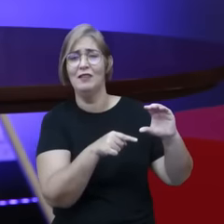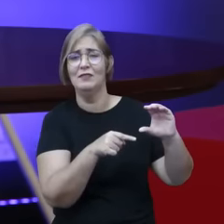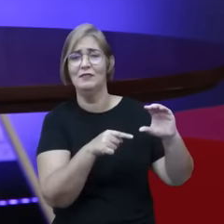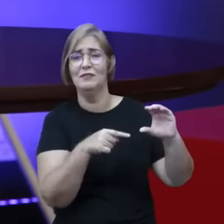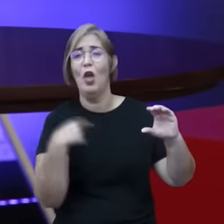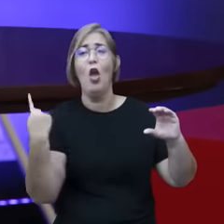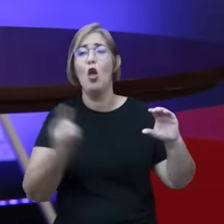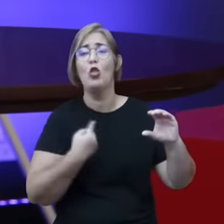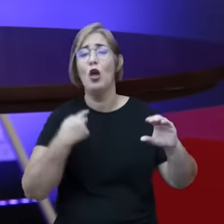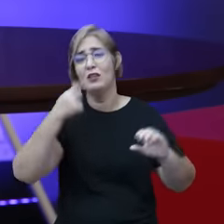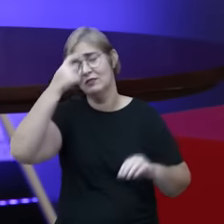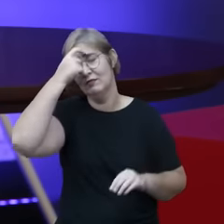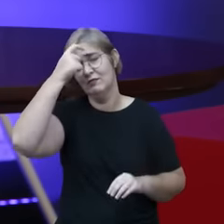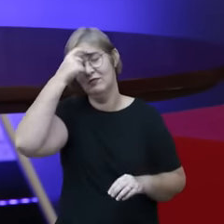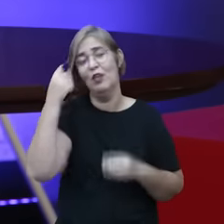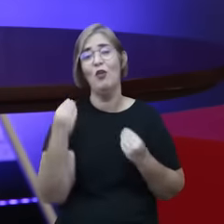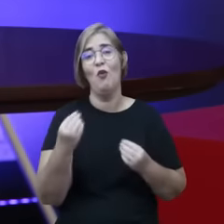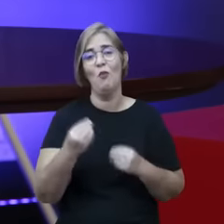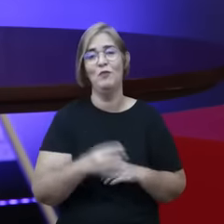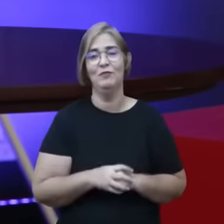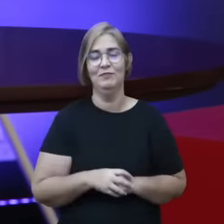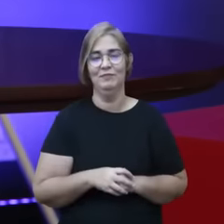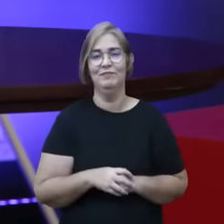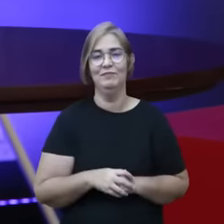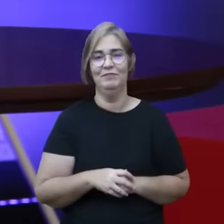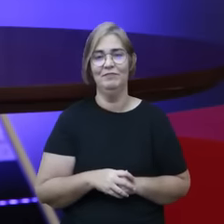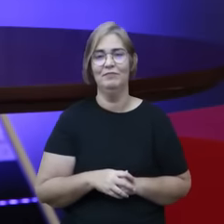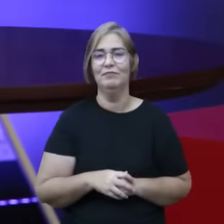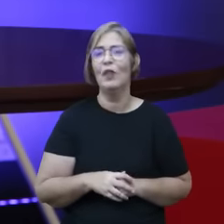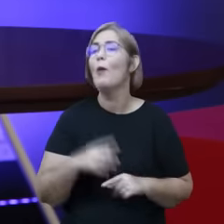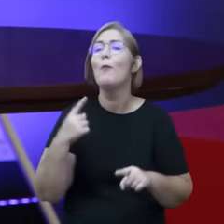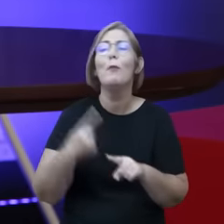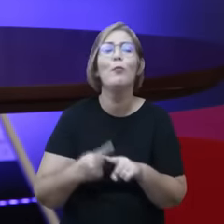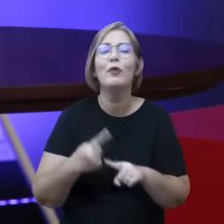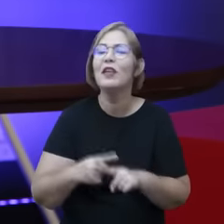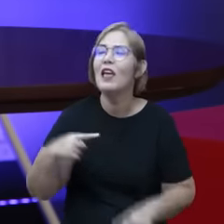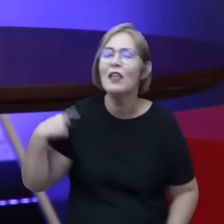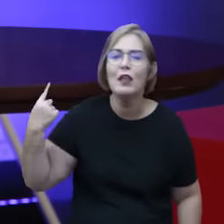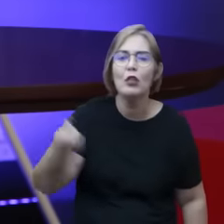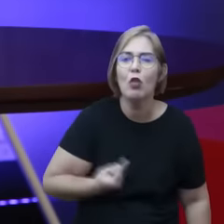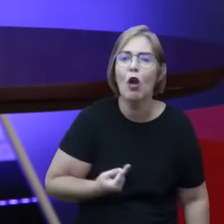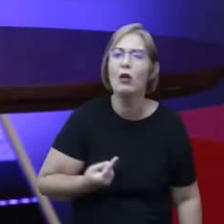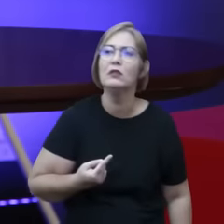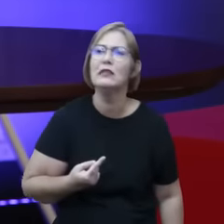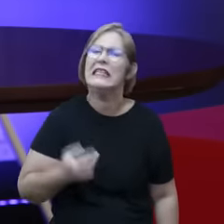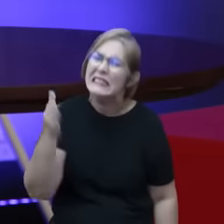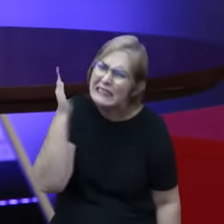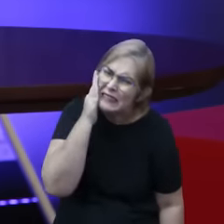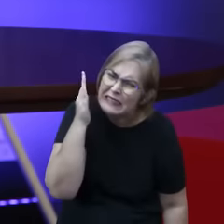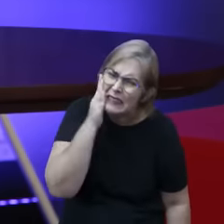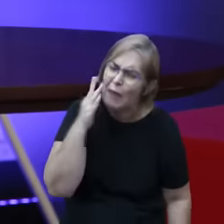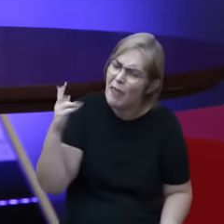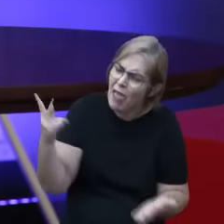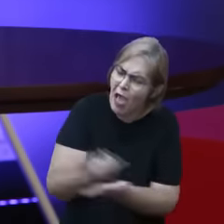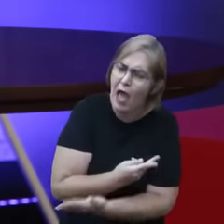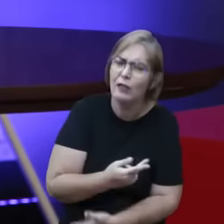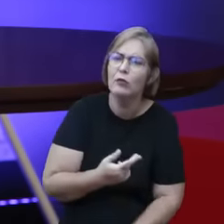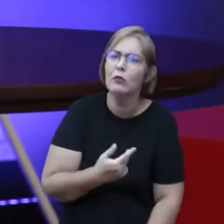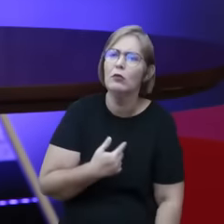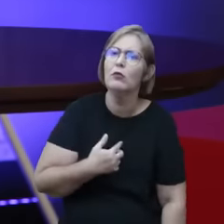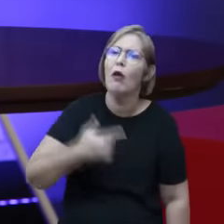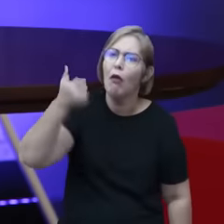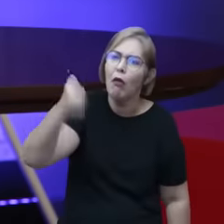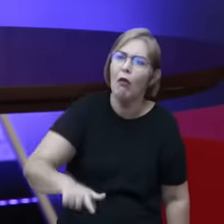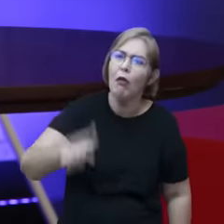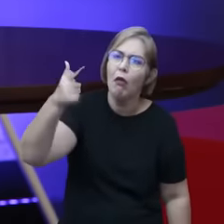tratado da acracia, não é? Sobre por que nós fazemos aquilo que mesmo sabendo que é errado, nós fazemos.